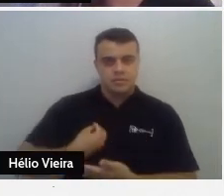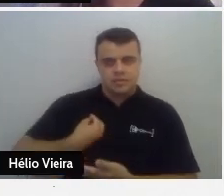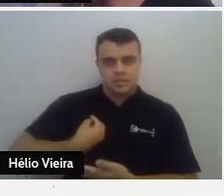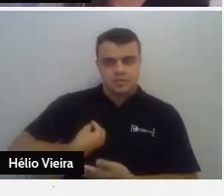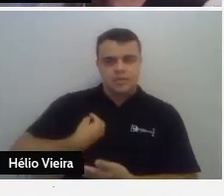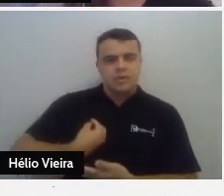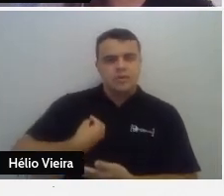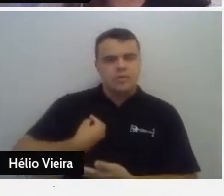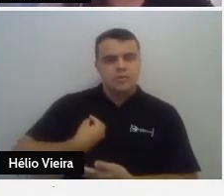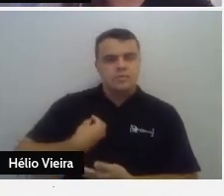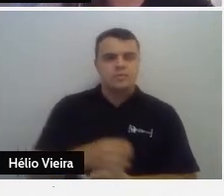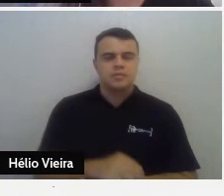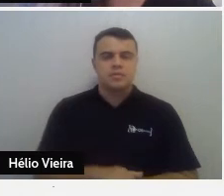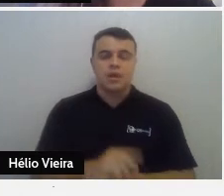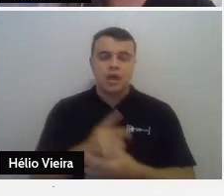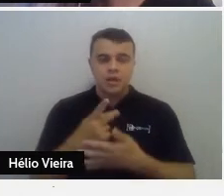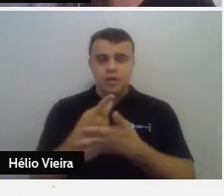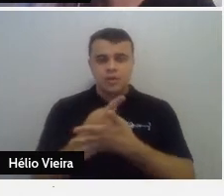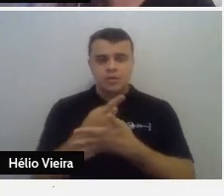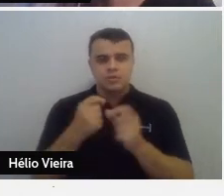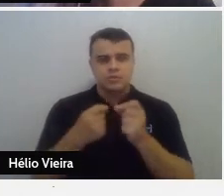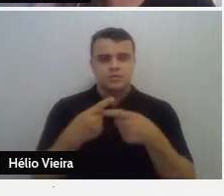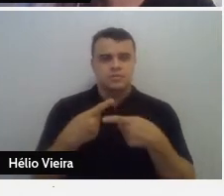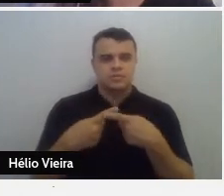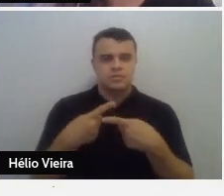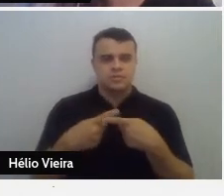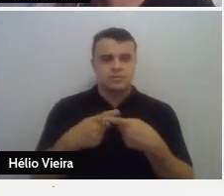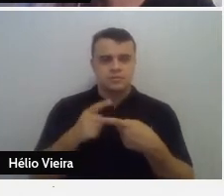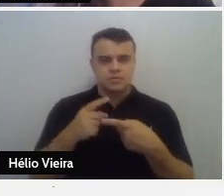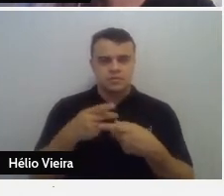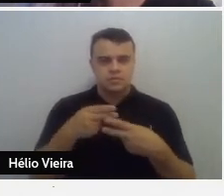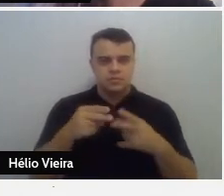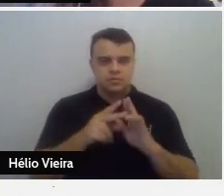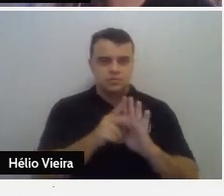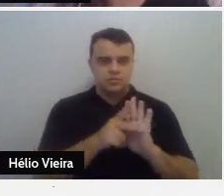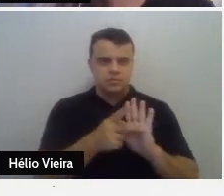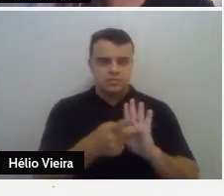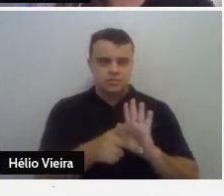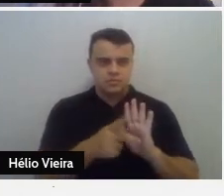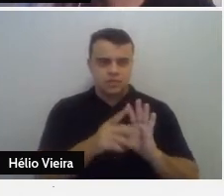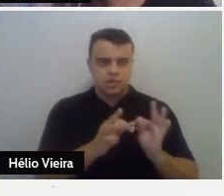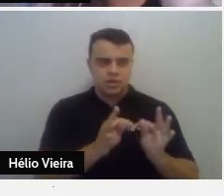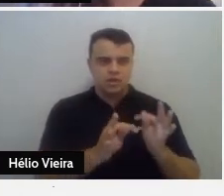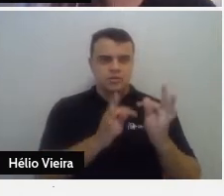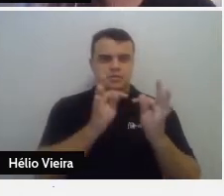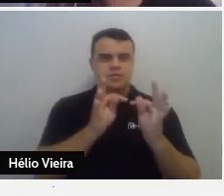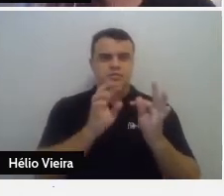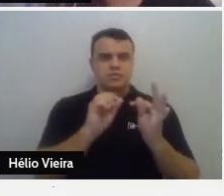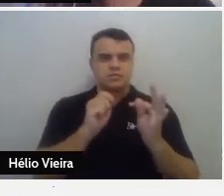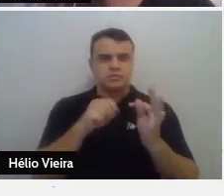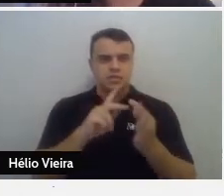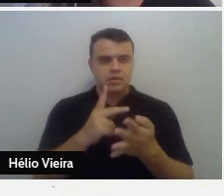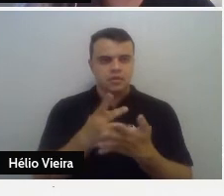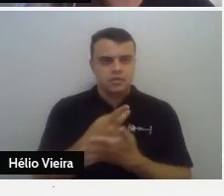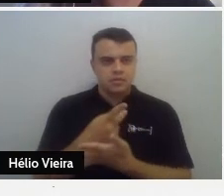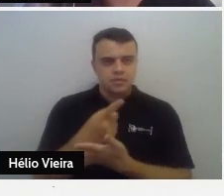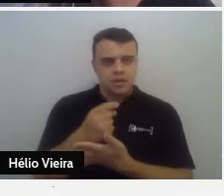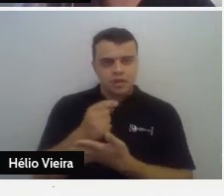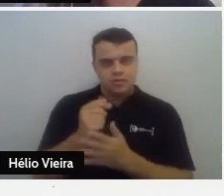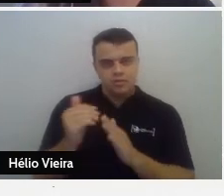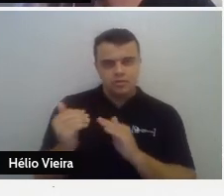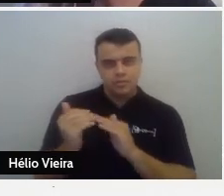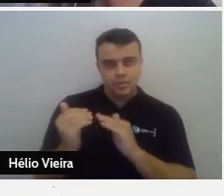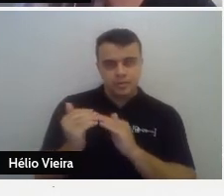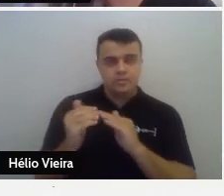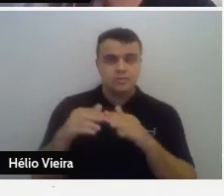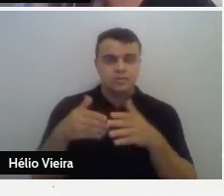presenciais, acaba que essa questão da tecnologia vai estar sempre associada,